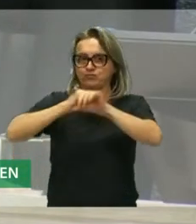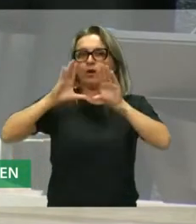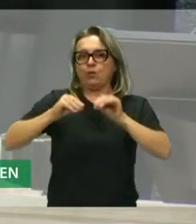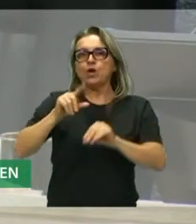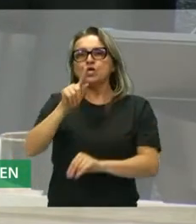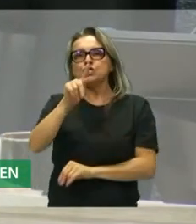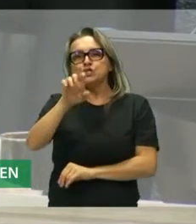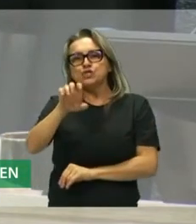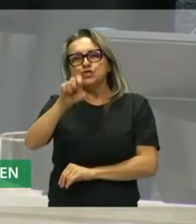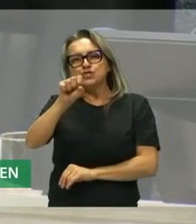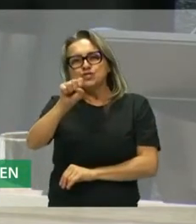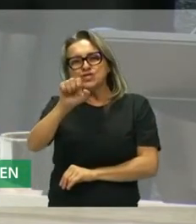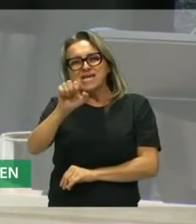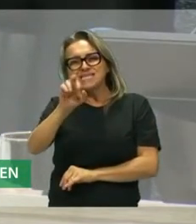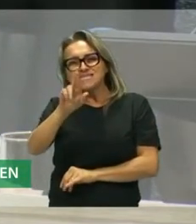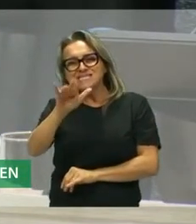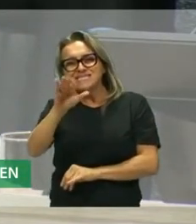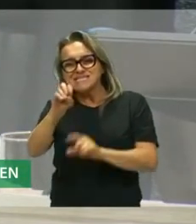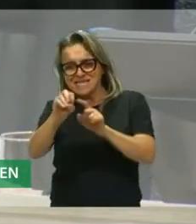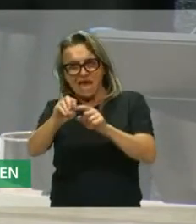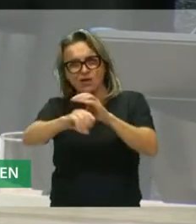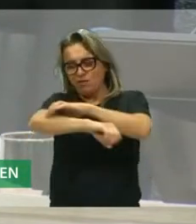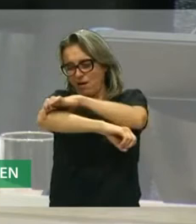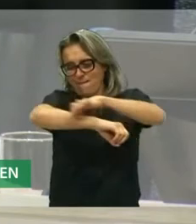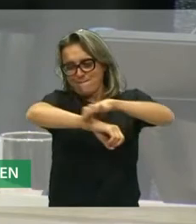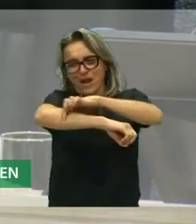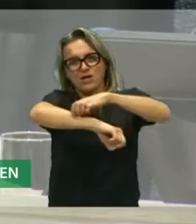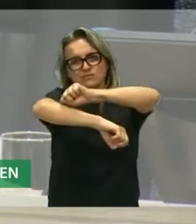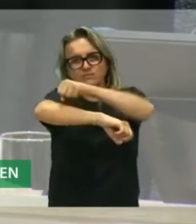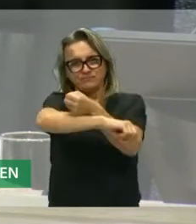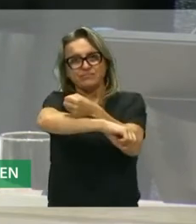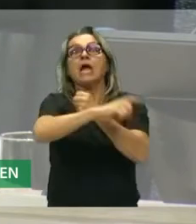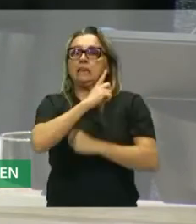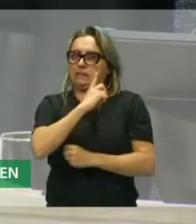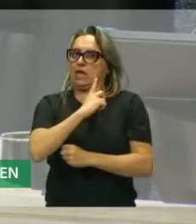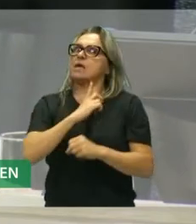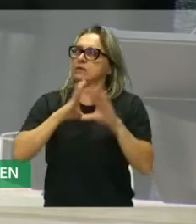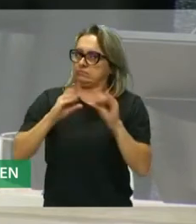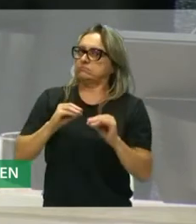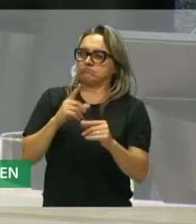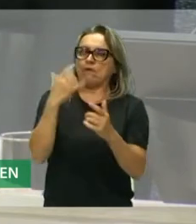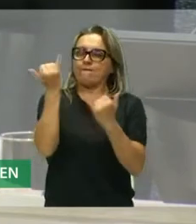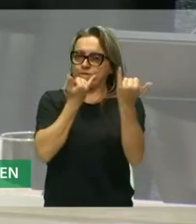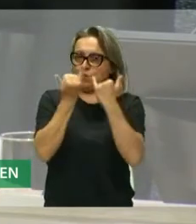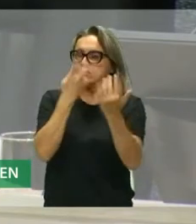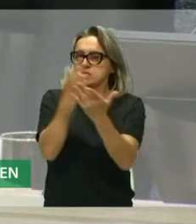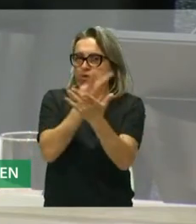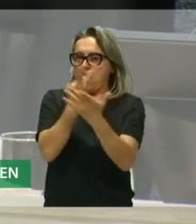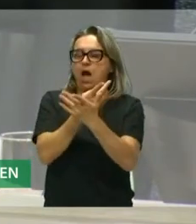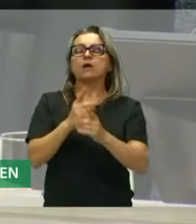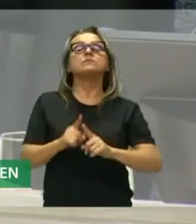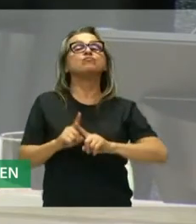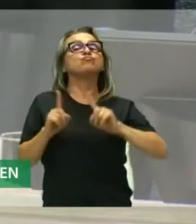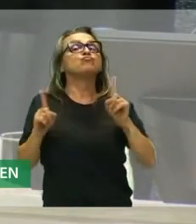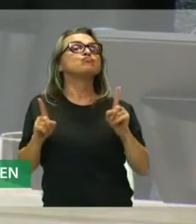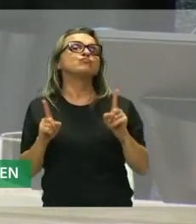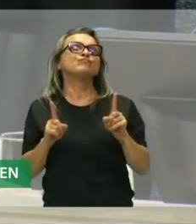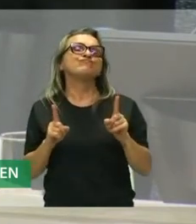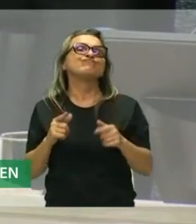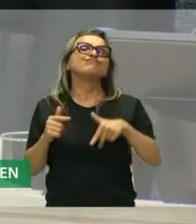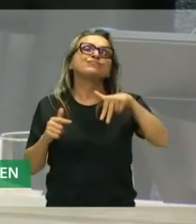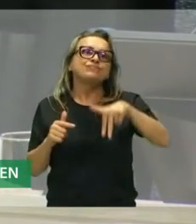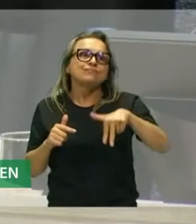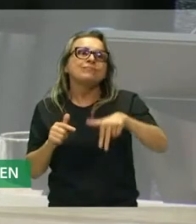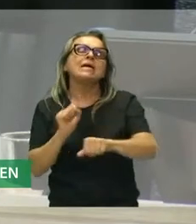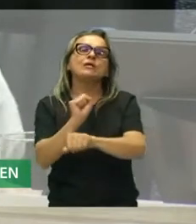pacientes que nós temos tido que atender no nosso pronto-socorro. E, então,